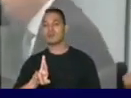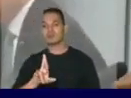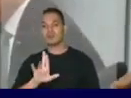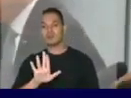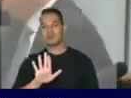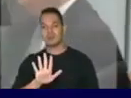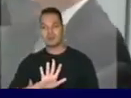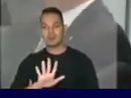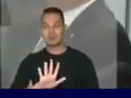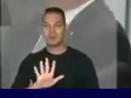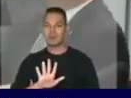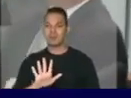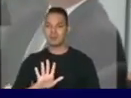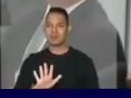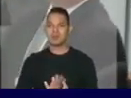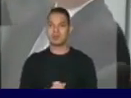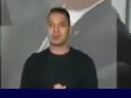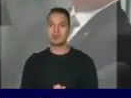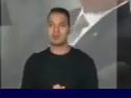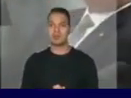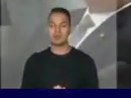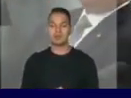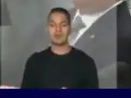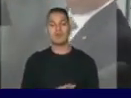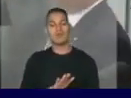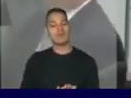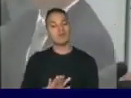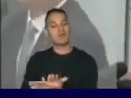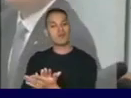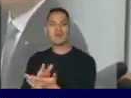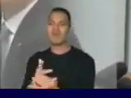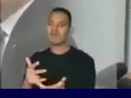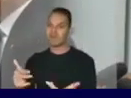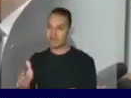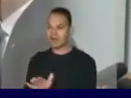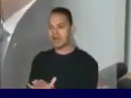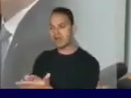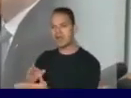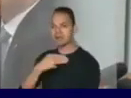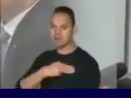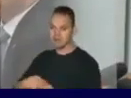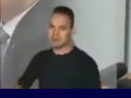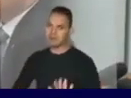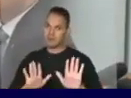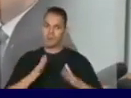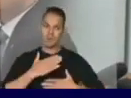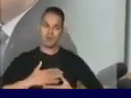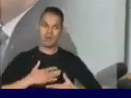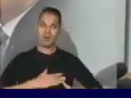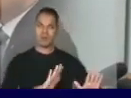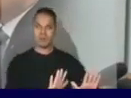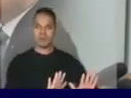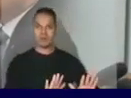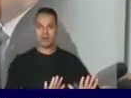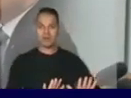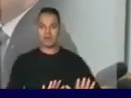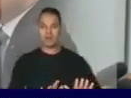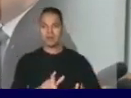deputado Valdir, não tem tanto quanto não tem uma série de elogios que foram feitos aqui ao ministro. Então, me desculpem.